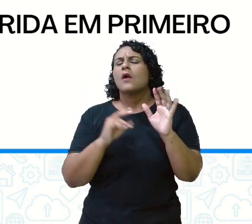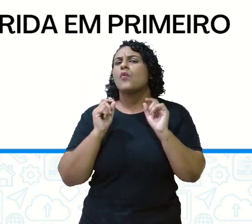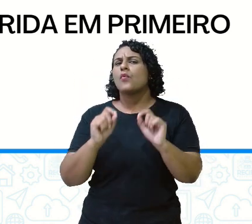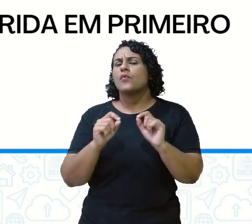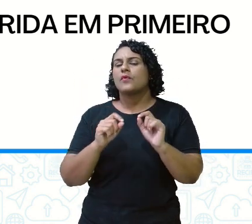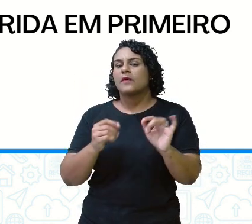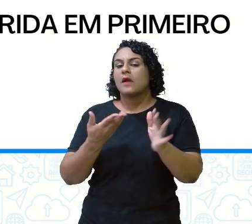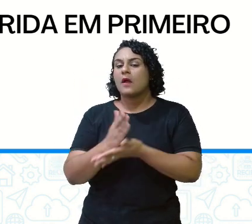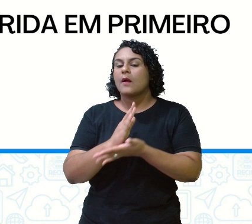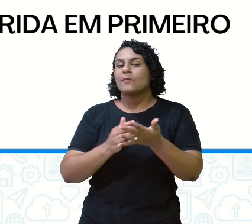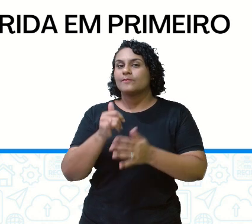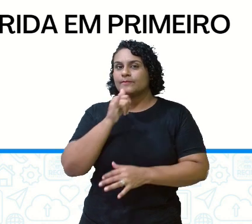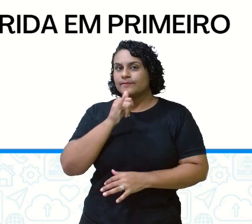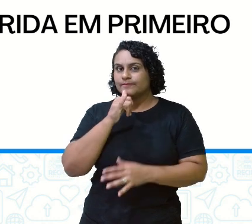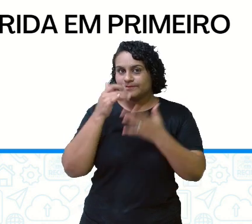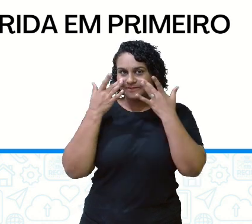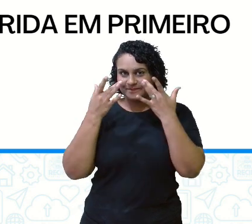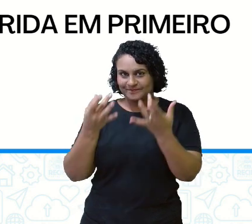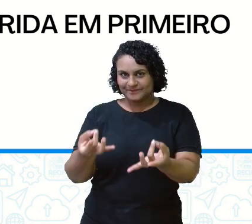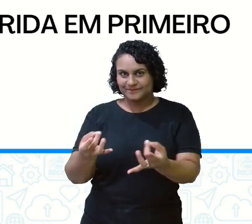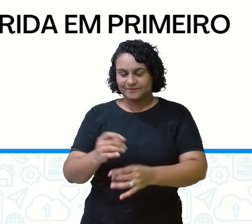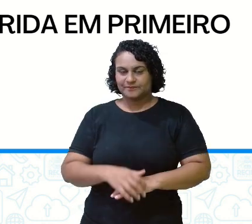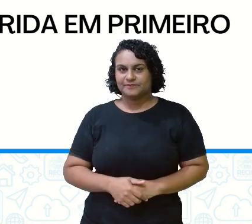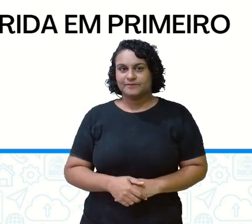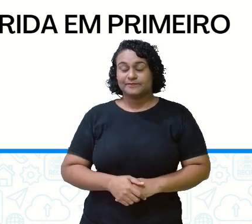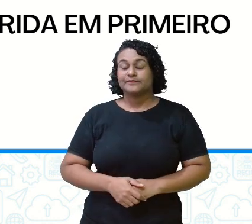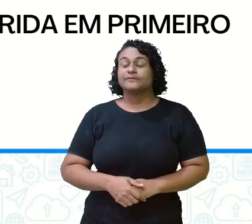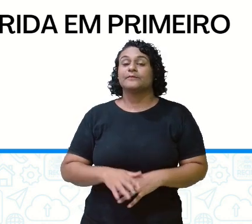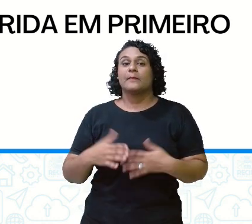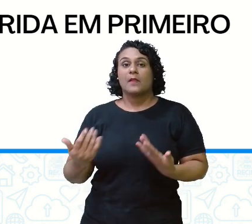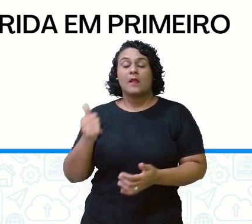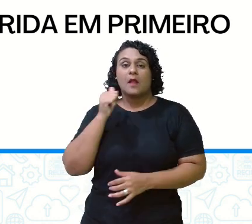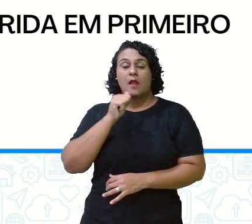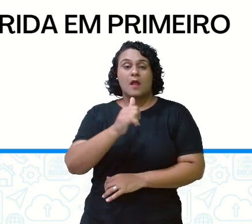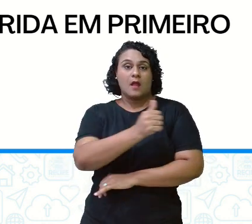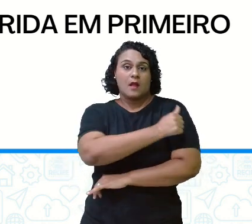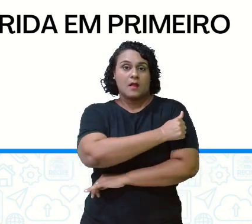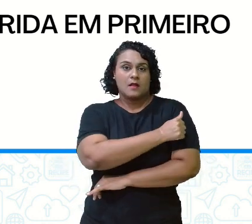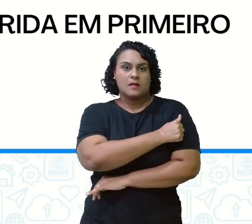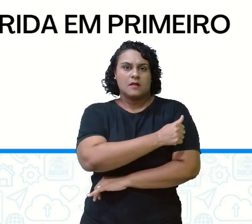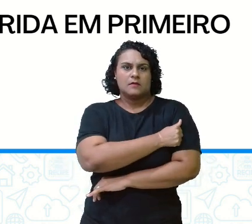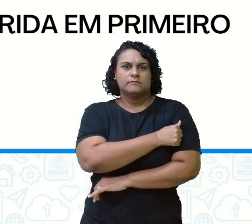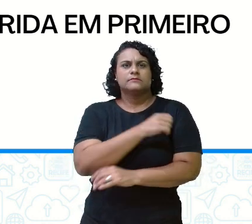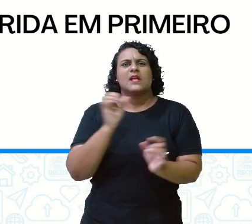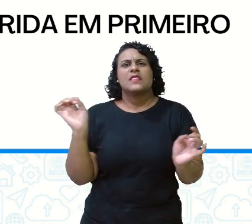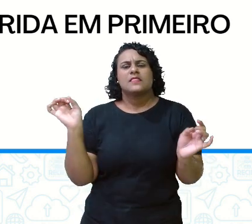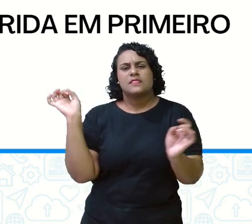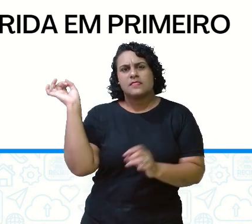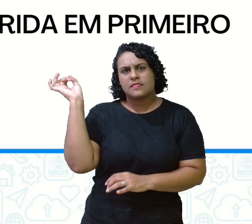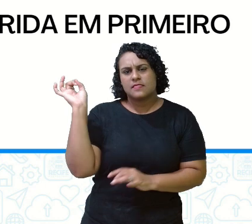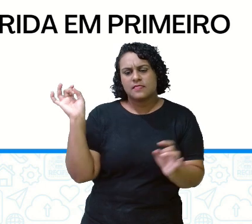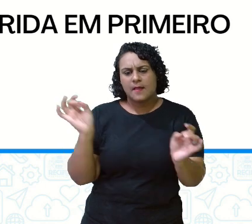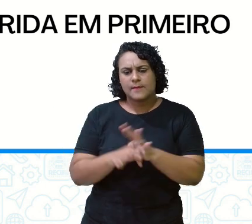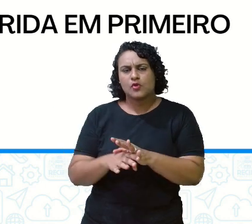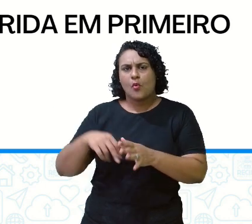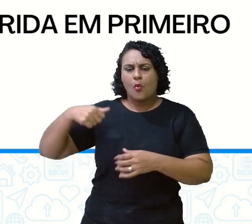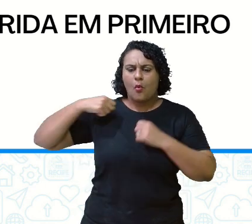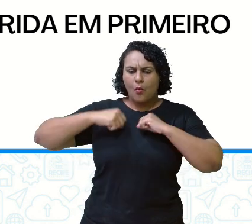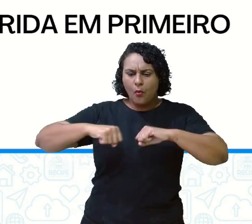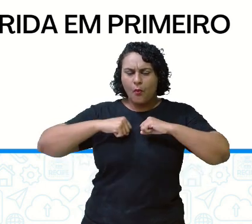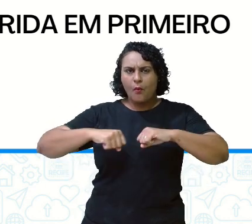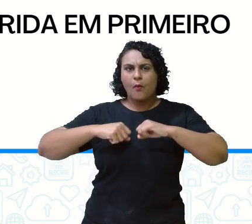Alguns exemplos, preste atenção. A aluna terminou a corrida em primeiro